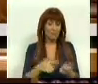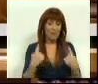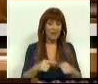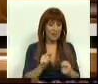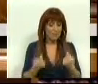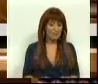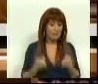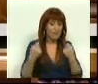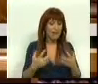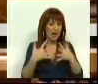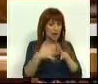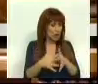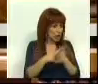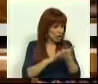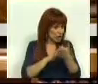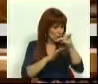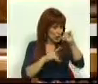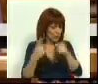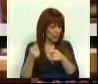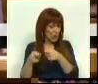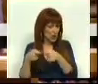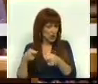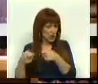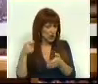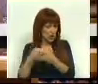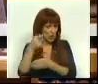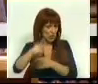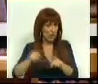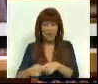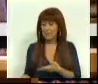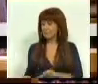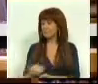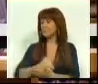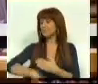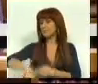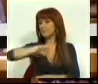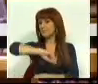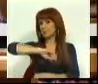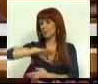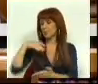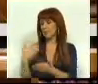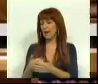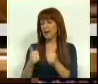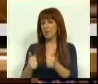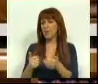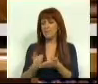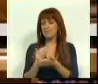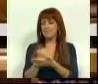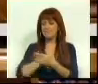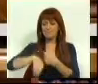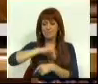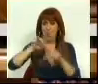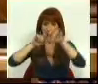comportar investimento em infraestruturas, custos de gestão e lucros que gerem bons dividendos para